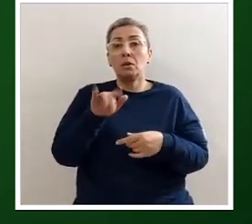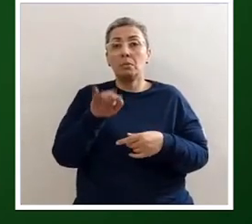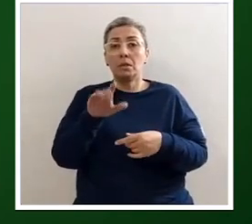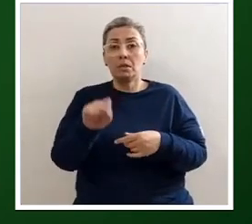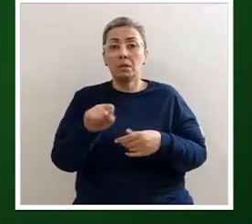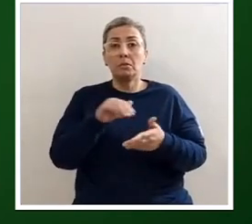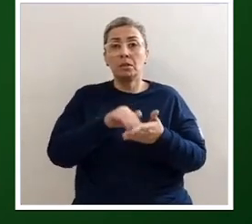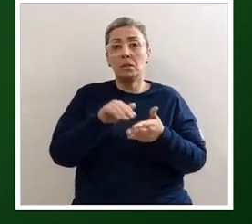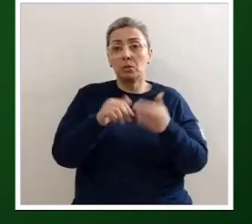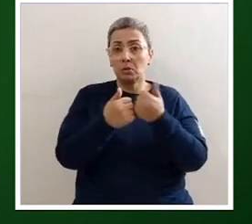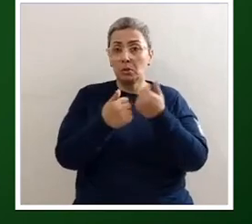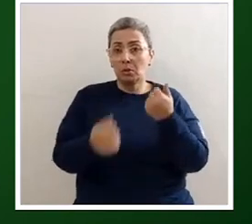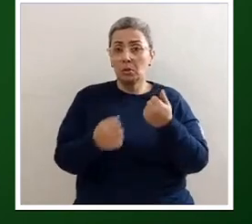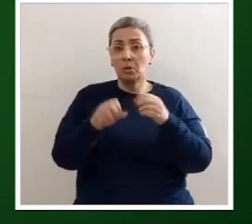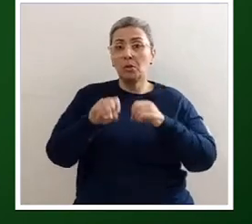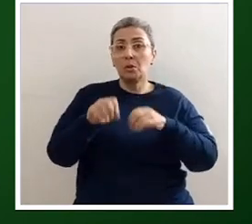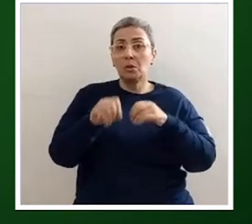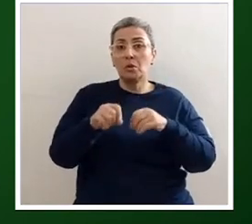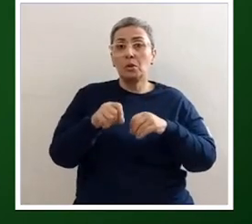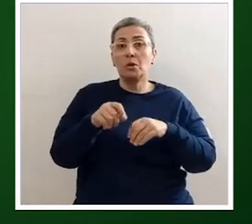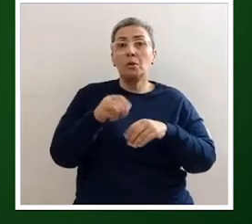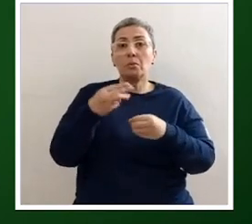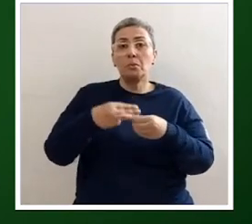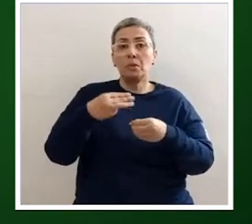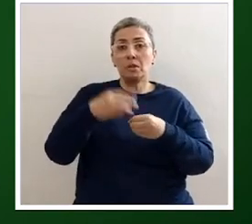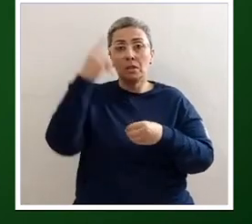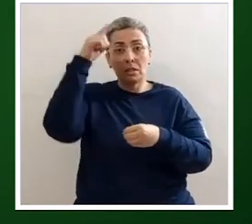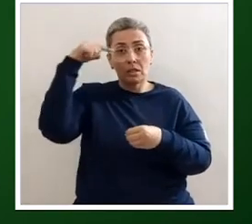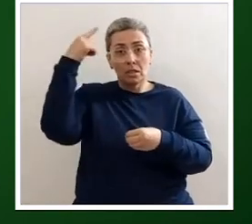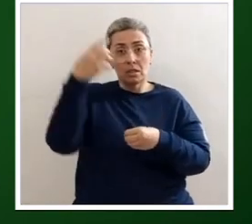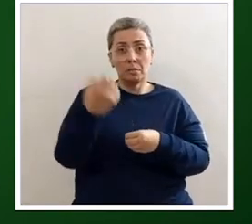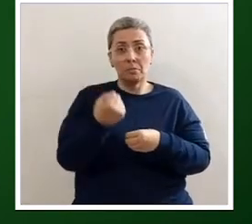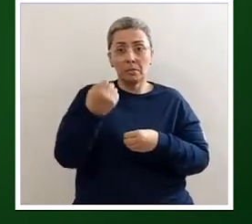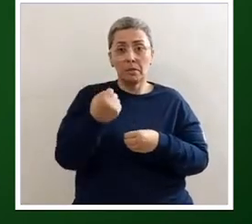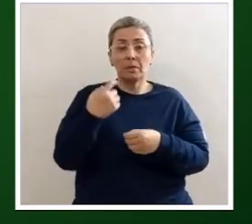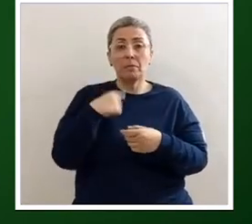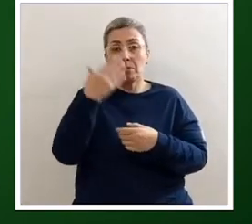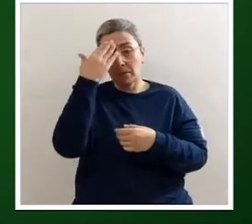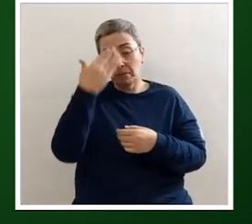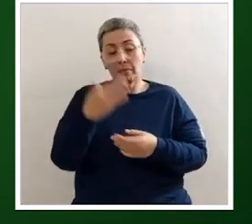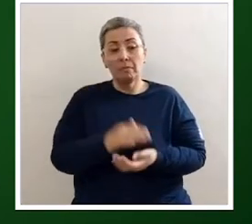junto de Educação do município de Santa Branca Caíque Muito obrigado